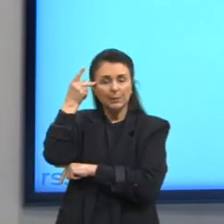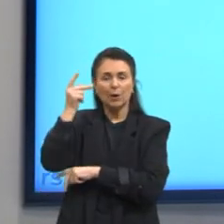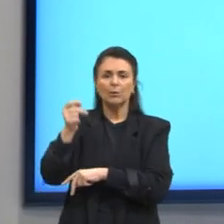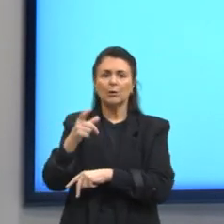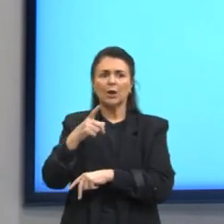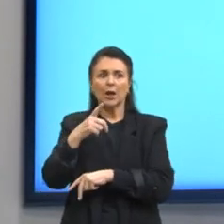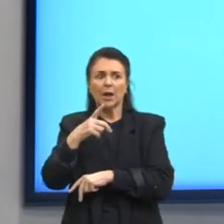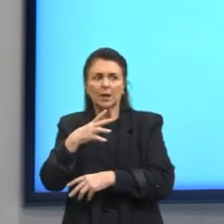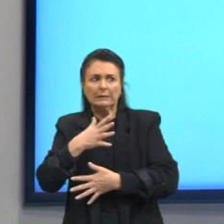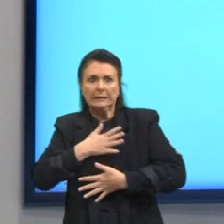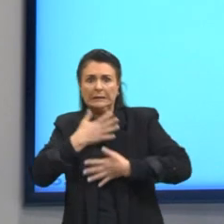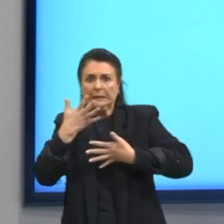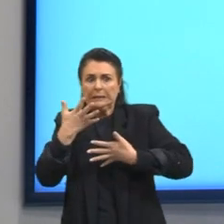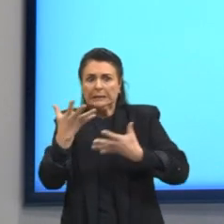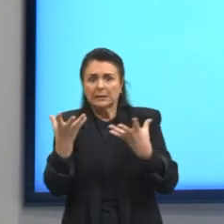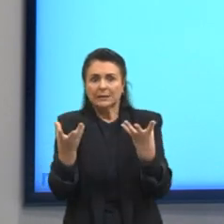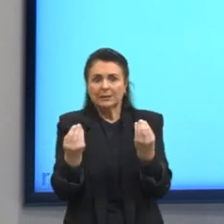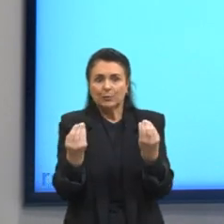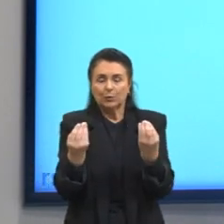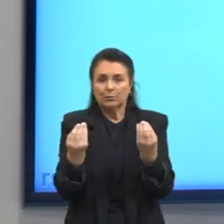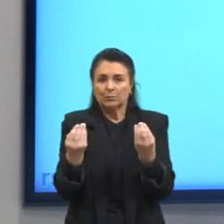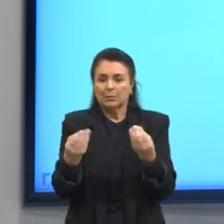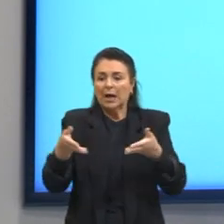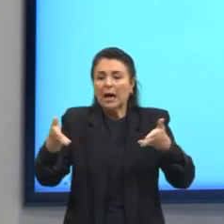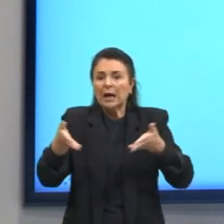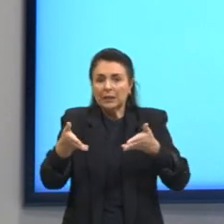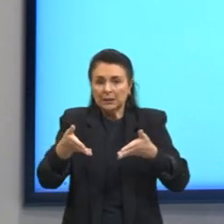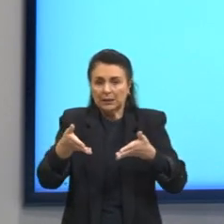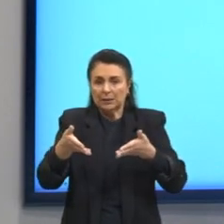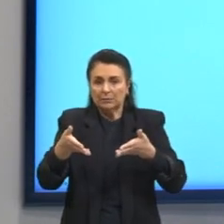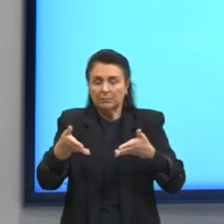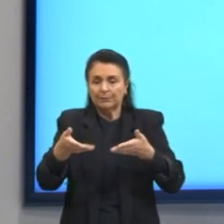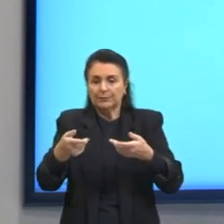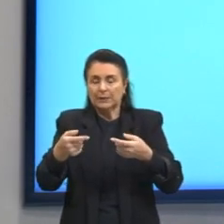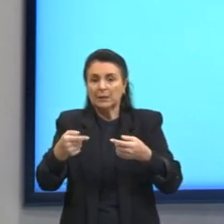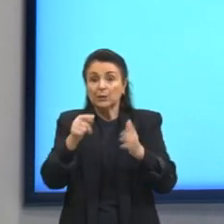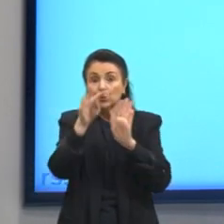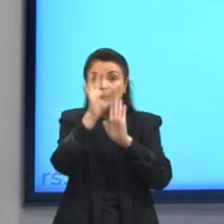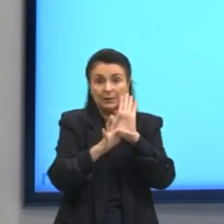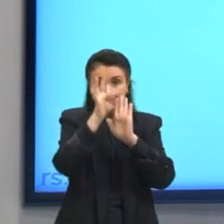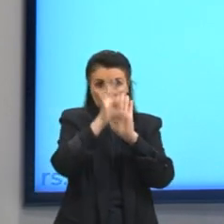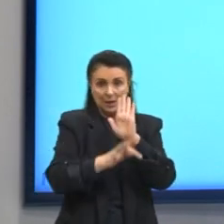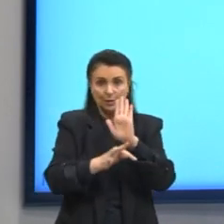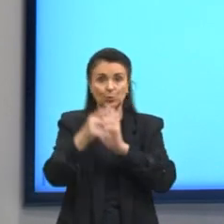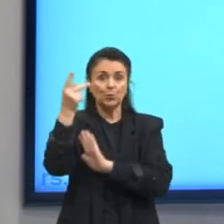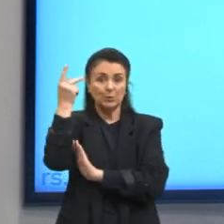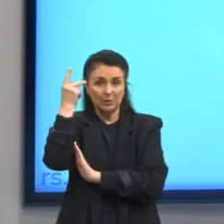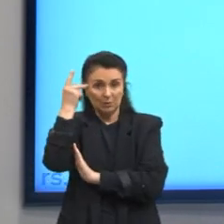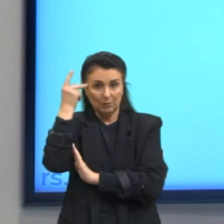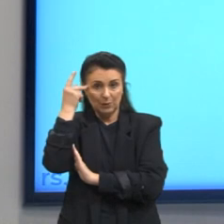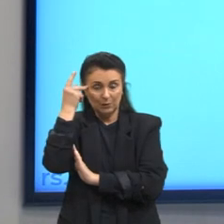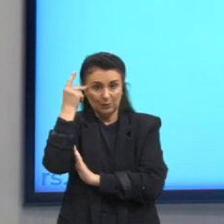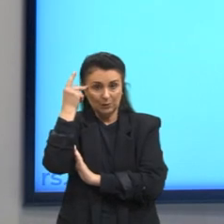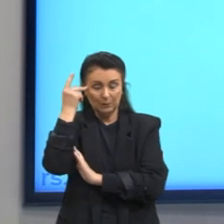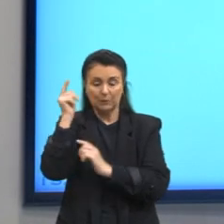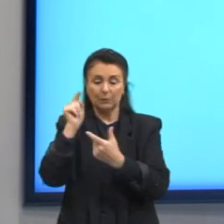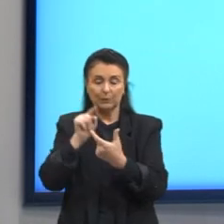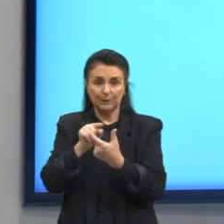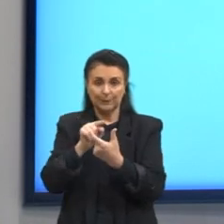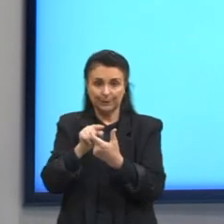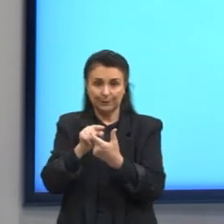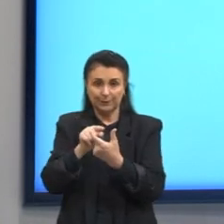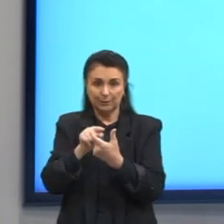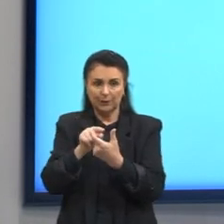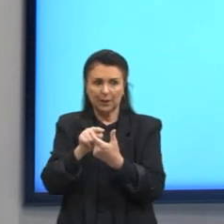de surpresas aqui São Paulo é um substantivo masculino o o normal seria